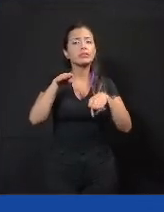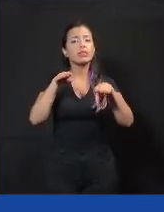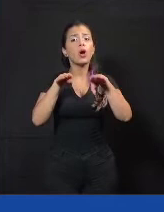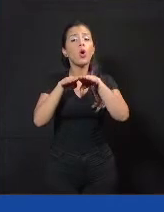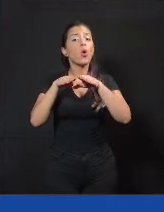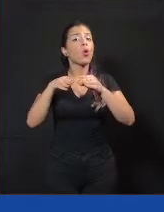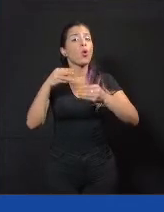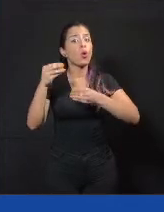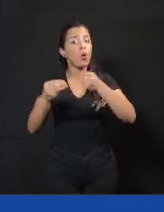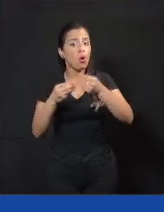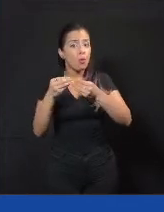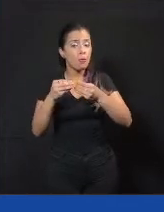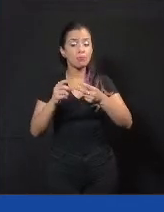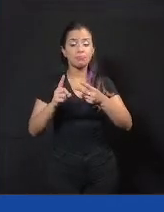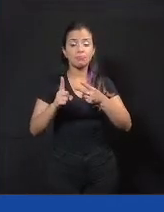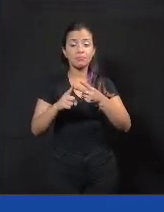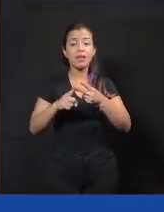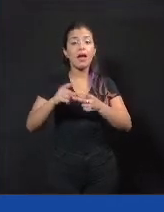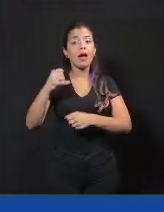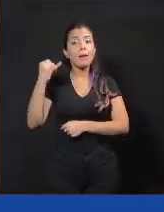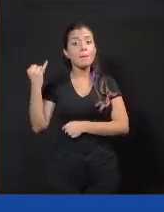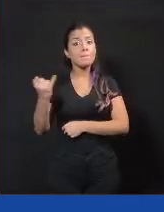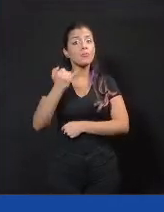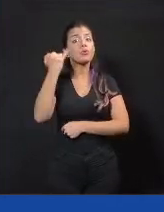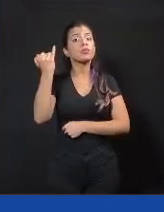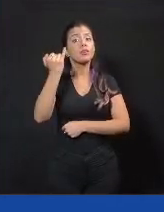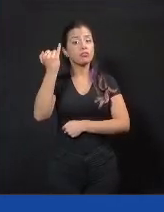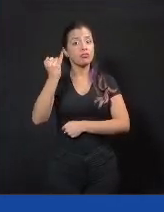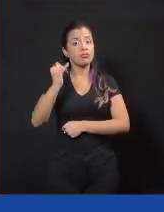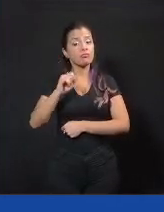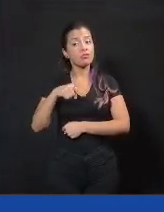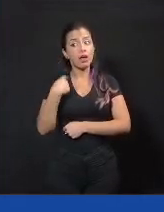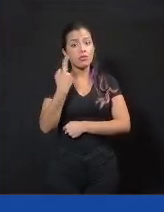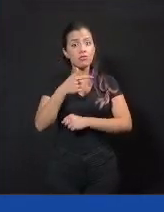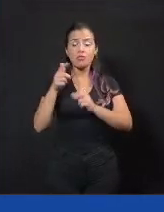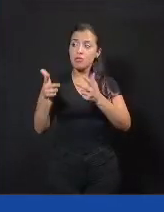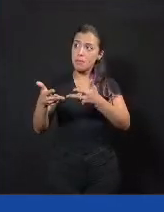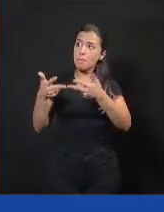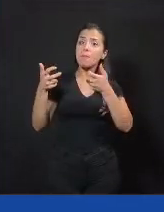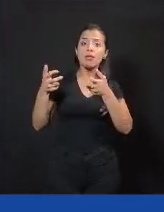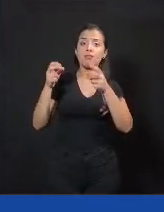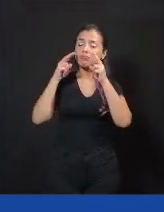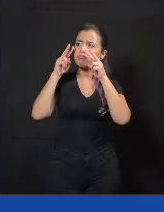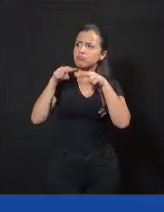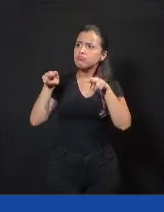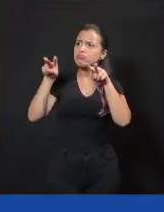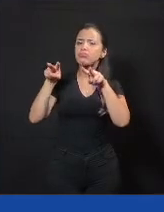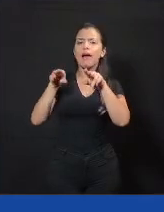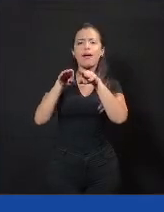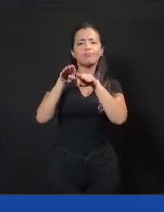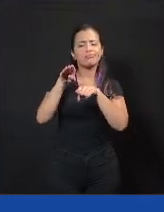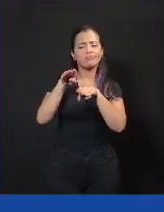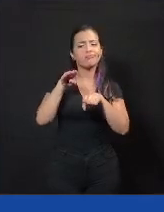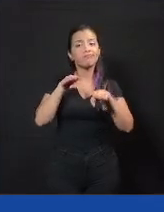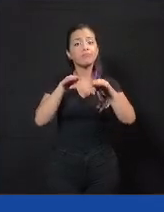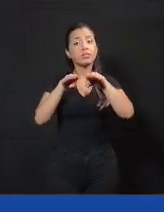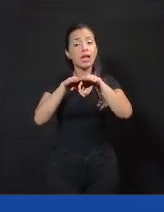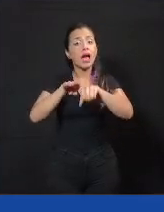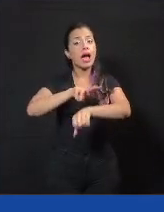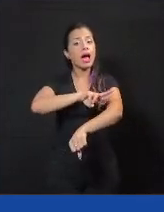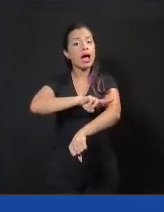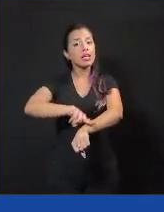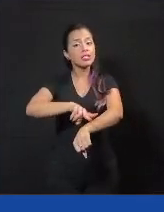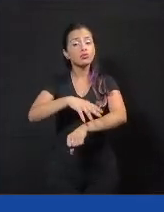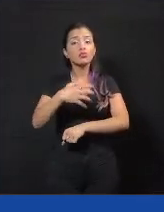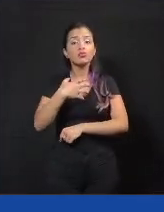e qual a importância, né, de termos em vista, termos no nosso horizonte a igualdade racial como uma forma de constituir democracia